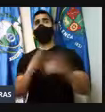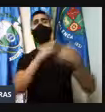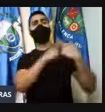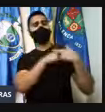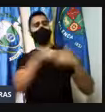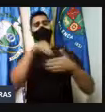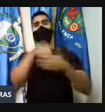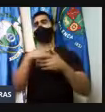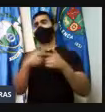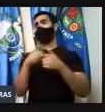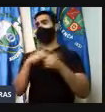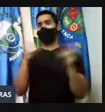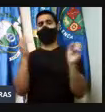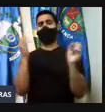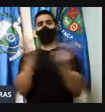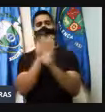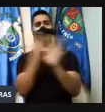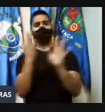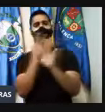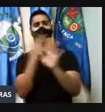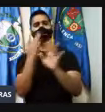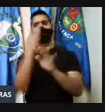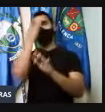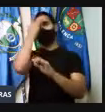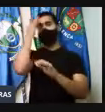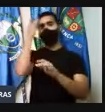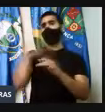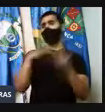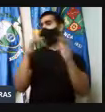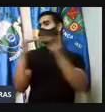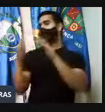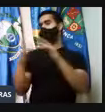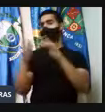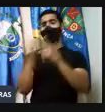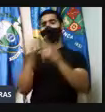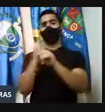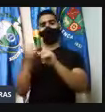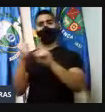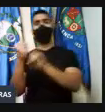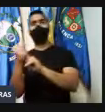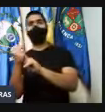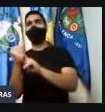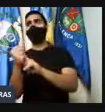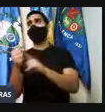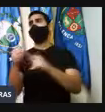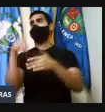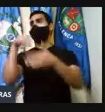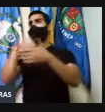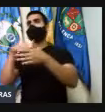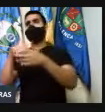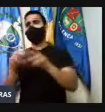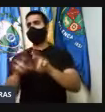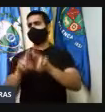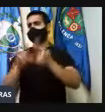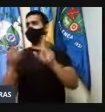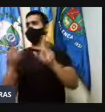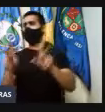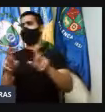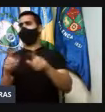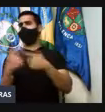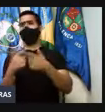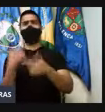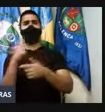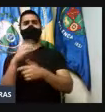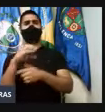muita aglomeração, onde houve muito contato social. E olha que foi uma eleição atípica, onde não teve comício, não